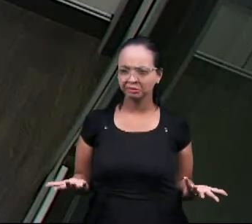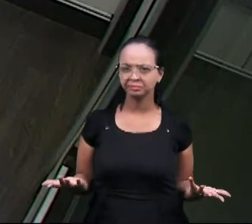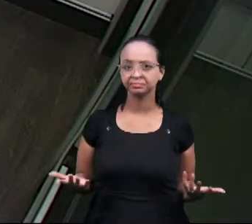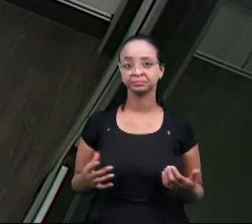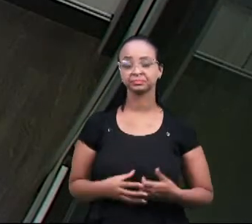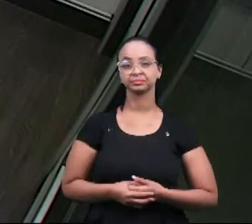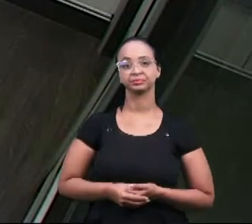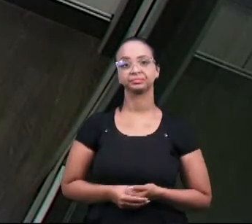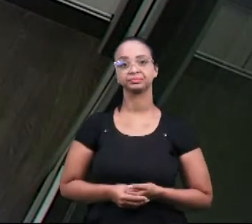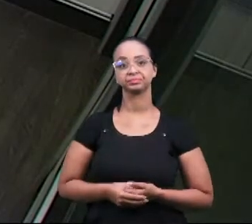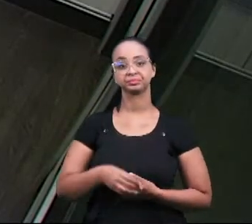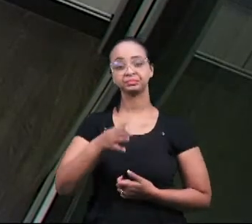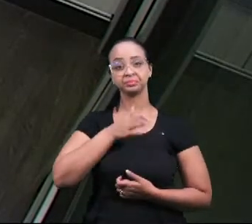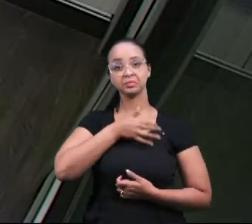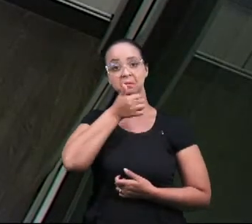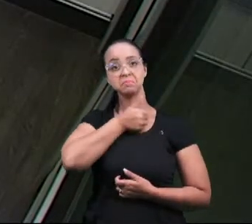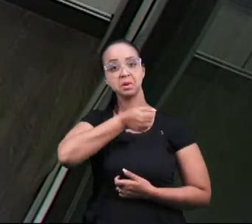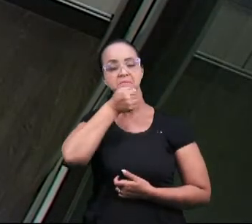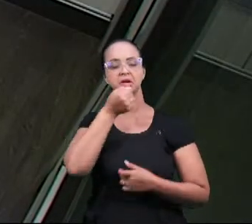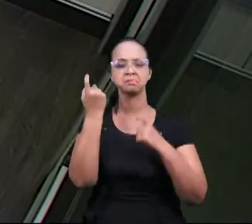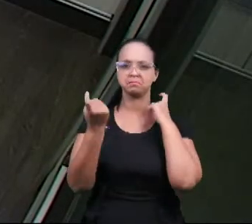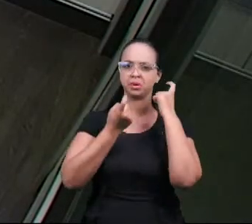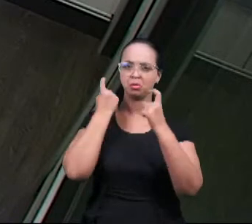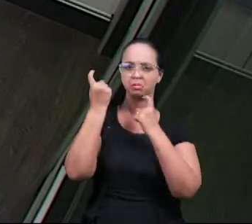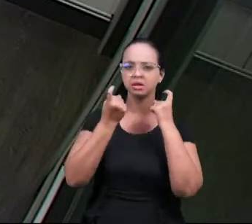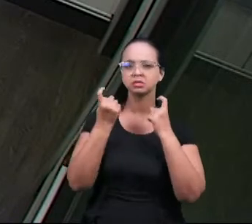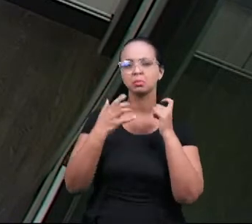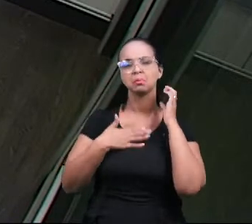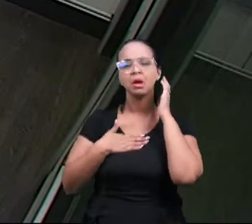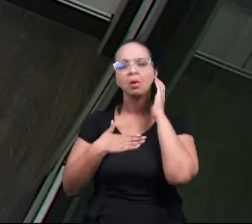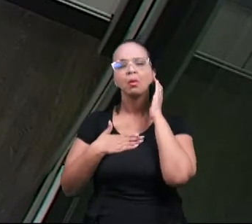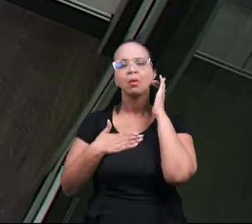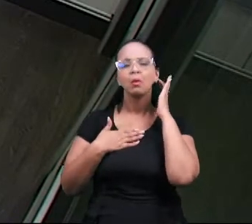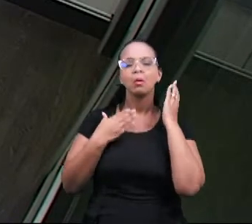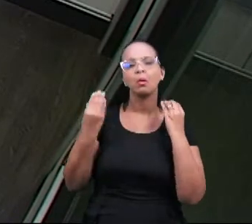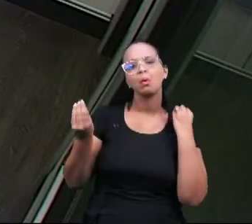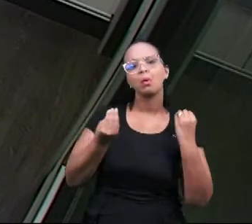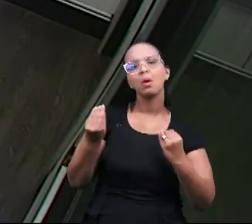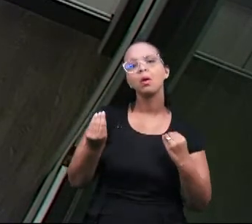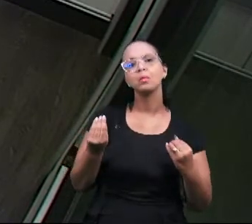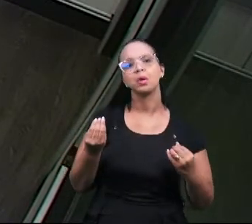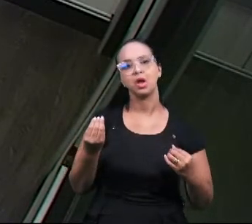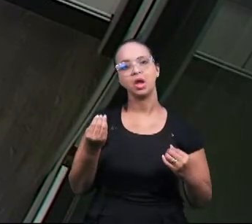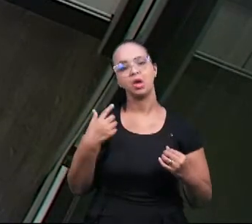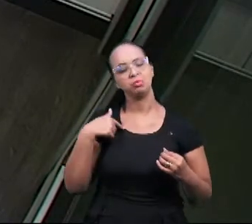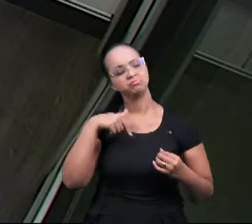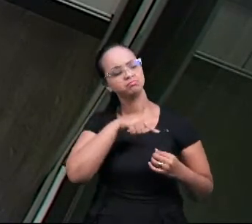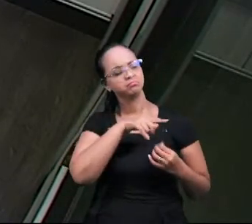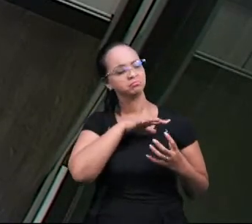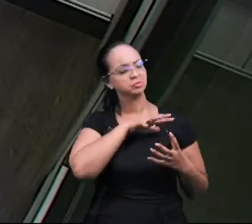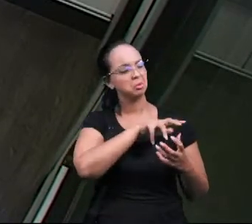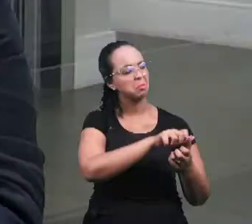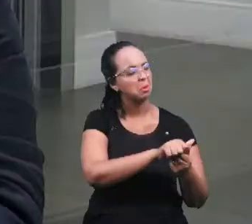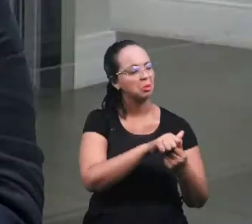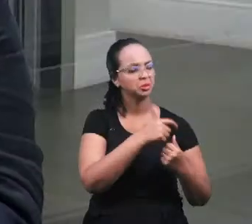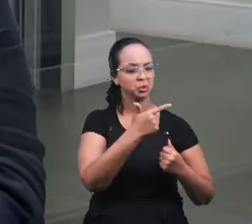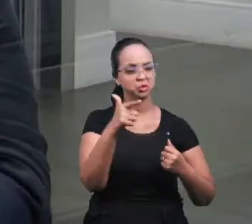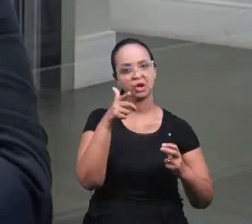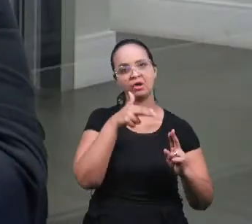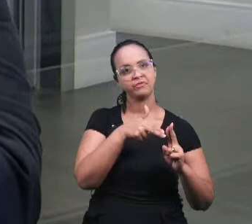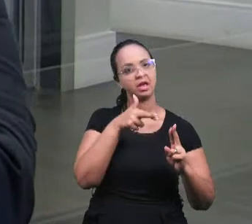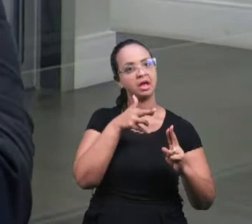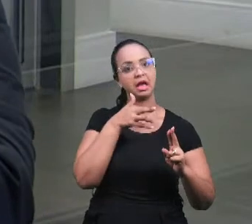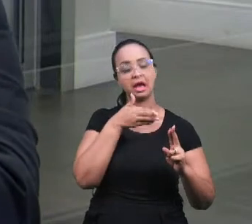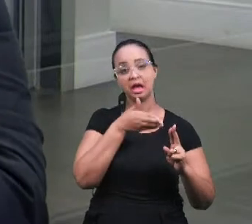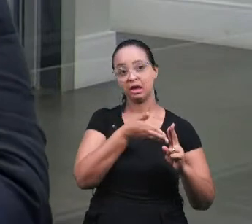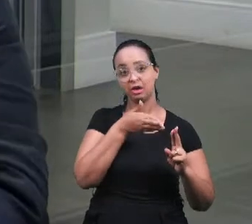porque, por exemplo, minha mãe tinha muita preocupação comigo, né, em relação a eu estar vivendo, né, fora de uma referência evangélica, apesar